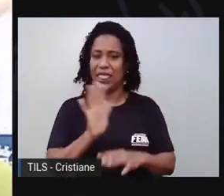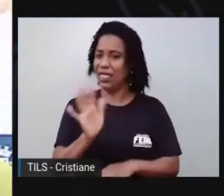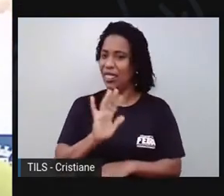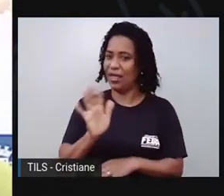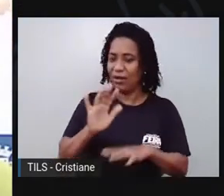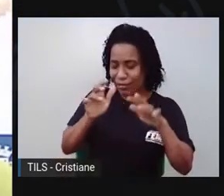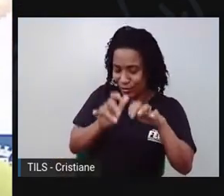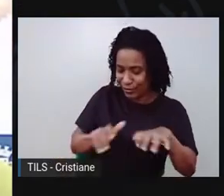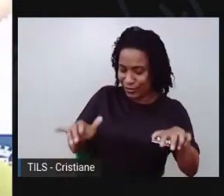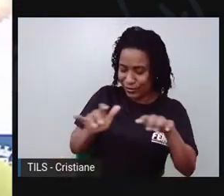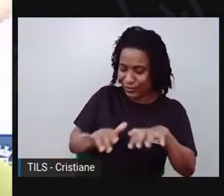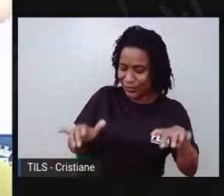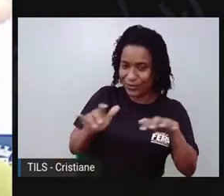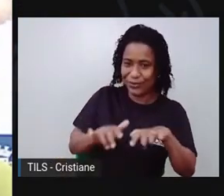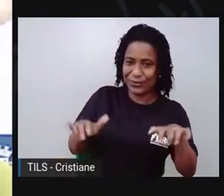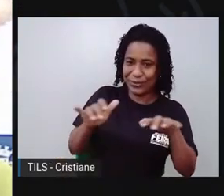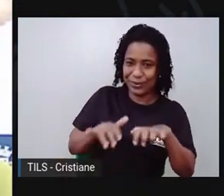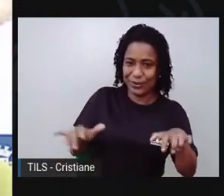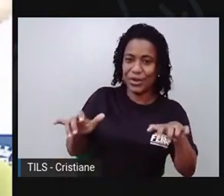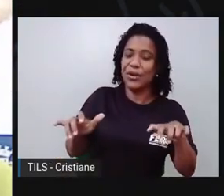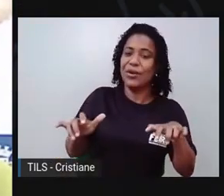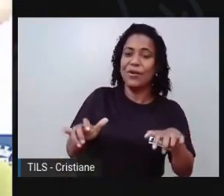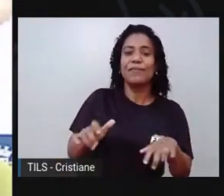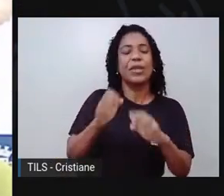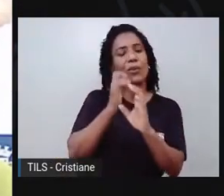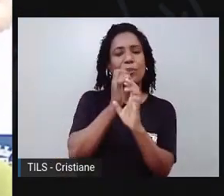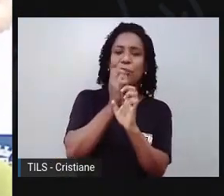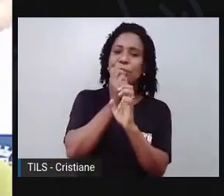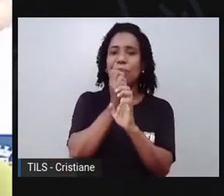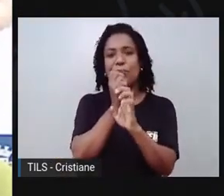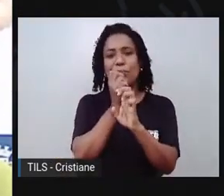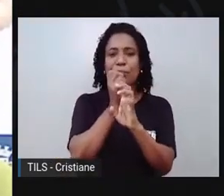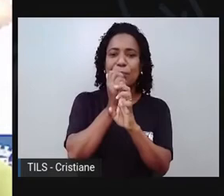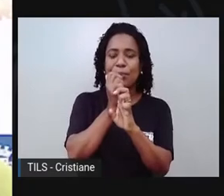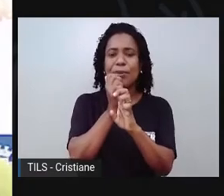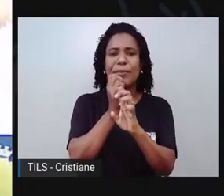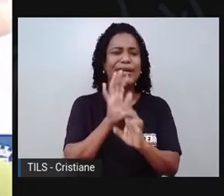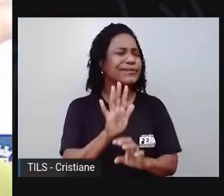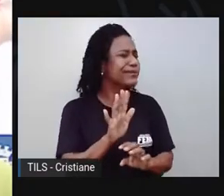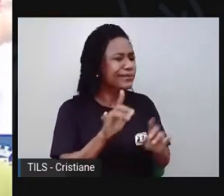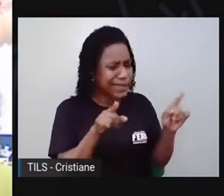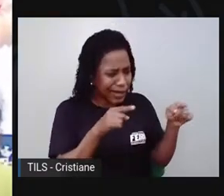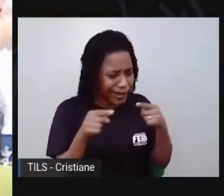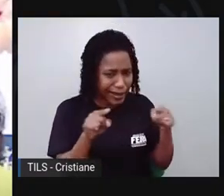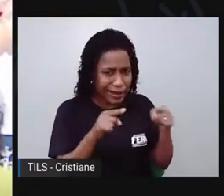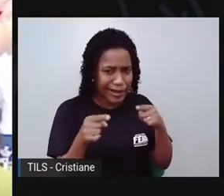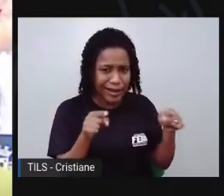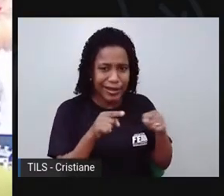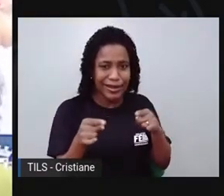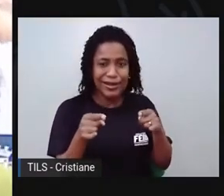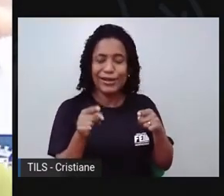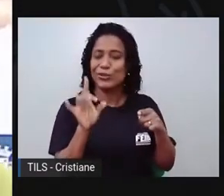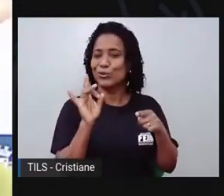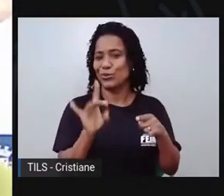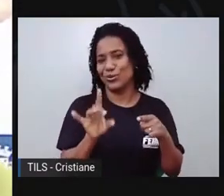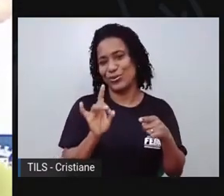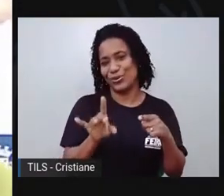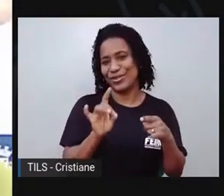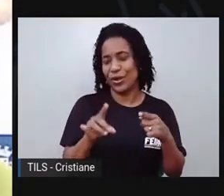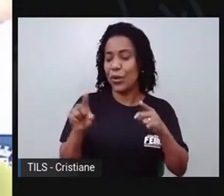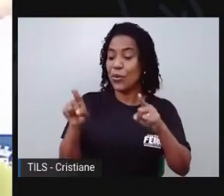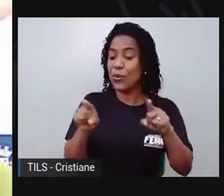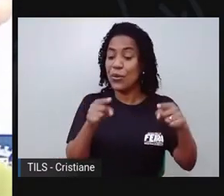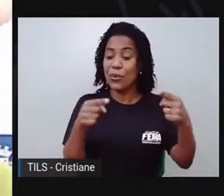gente só toca música e não canta, como que é o nome disso? É chamado de melodia.